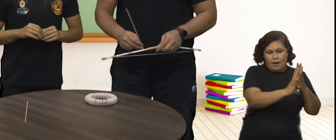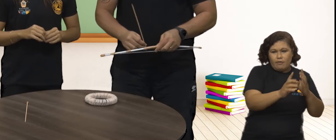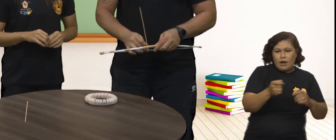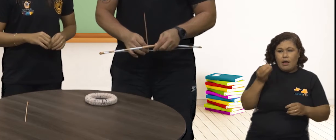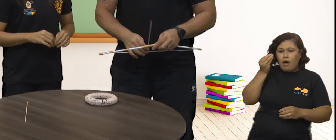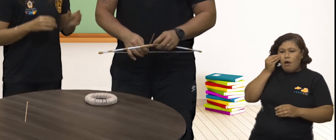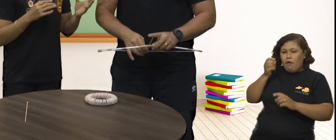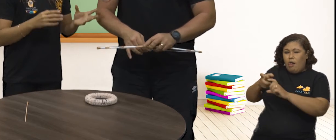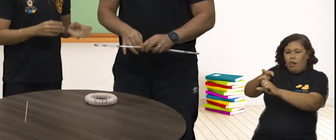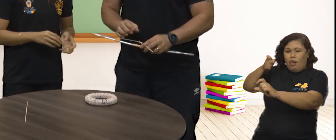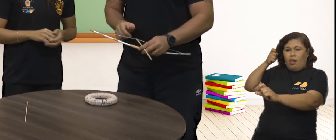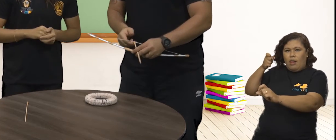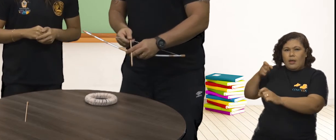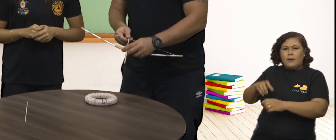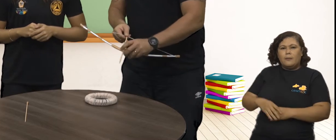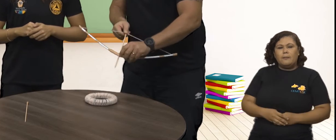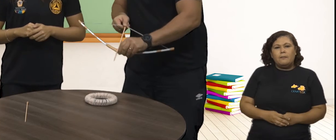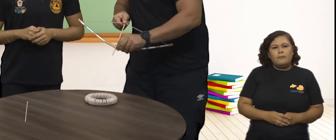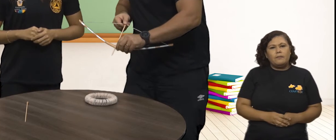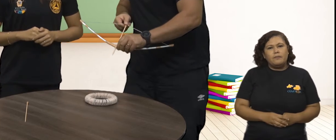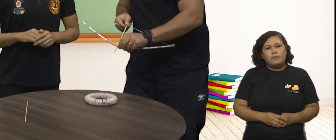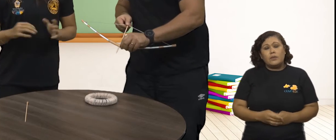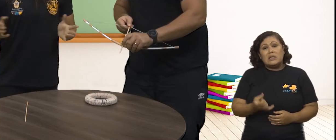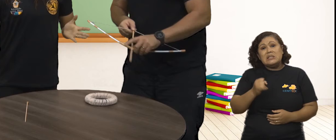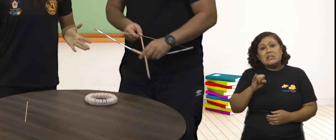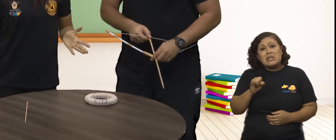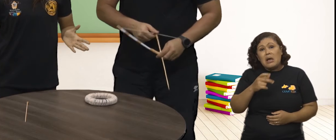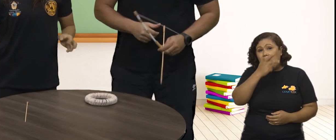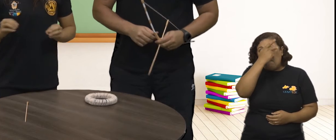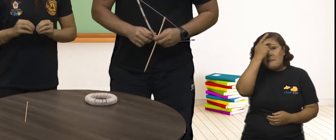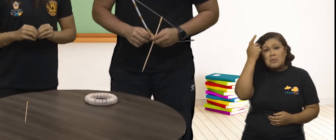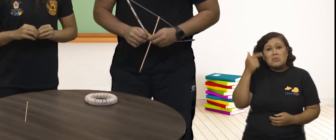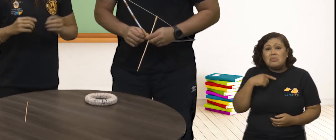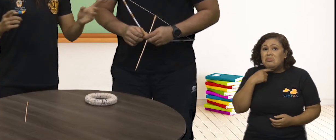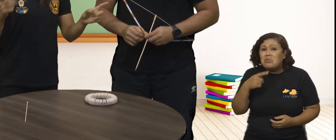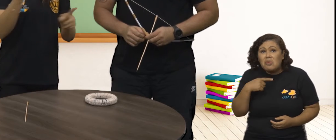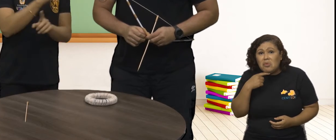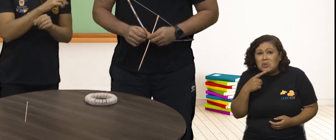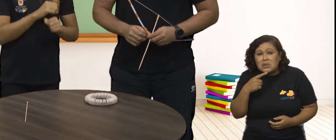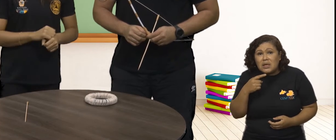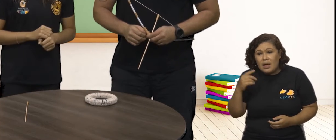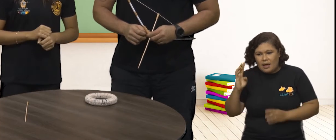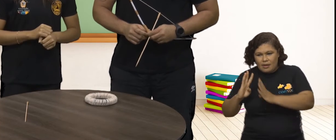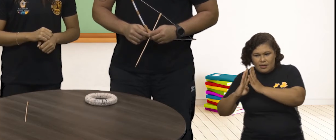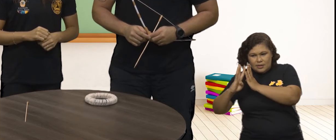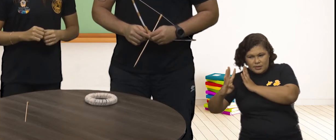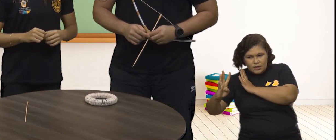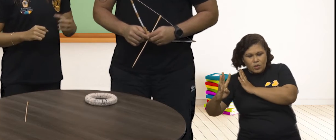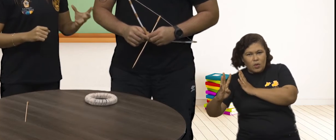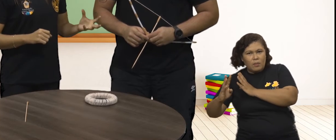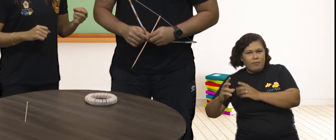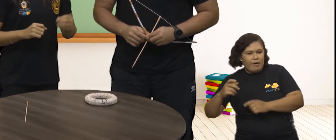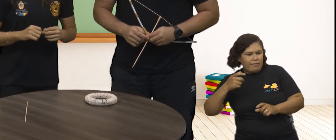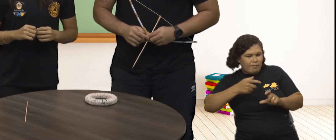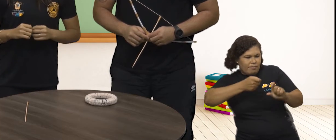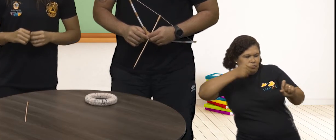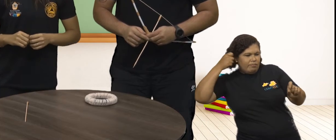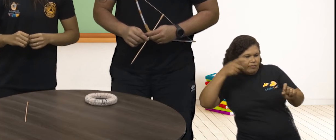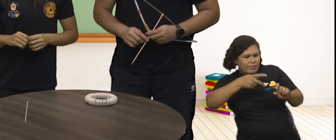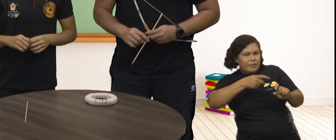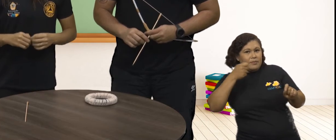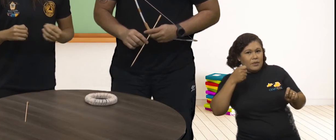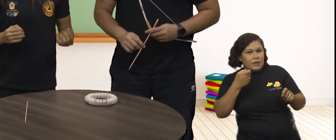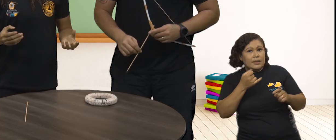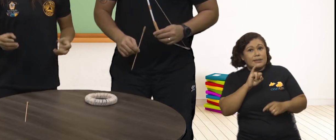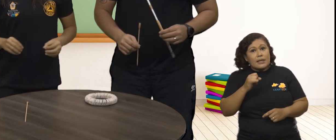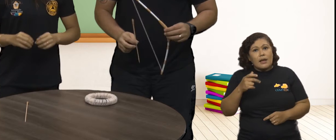outro, acertá-lo com suas flechas. Se ninguém acertar, os times invertem suas funções. Quando alguém consegue